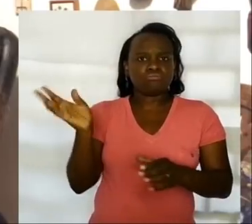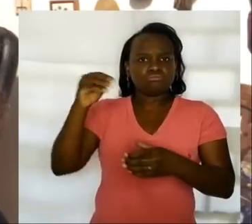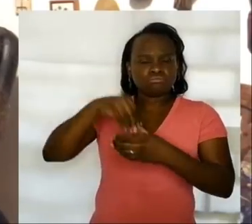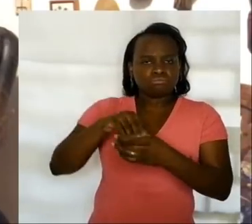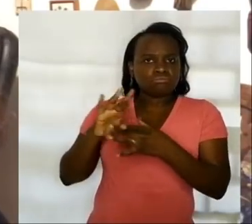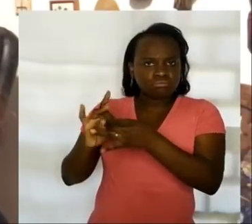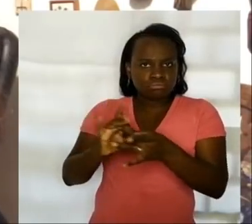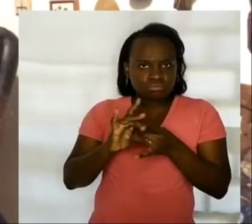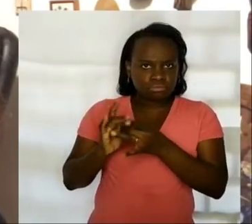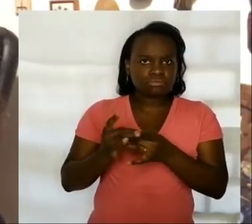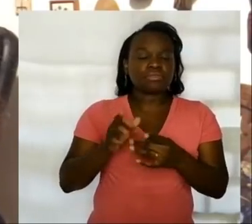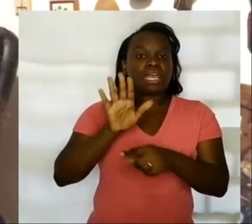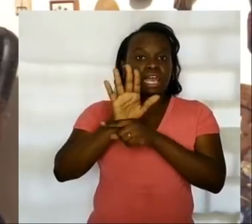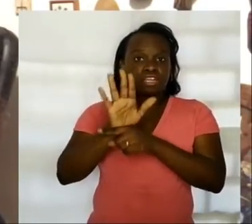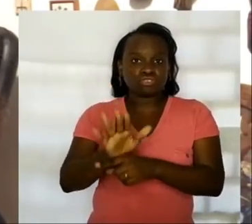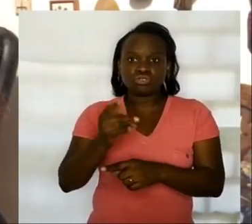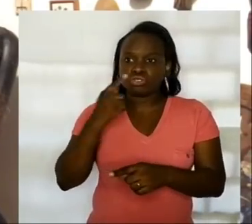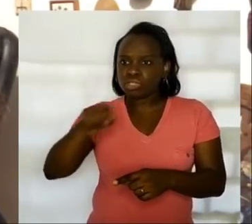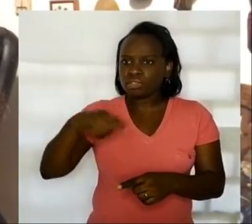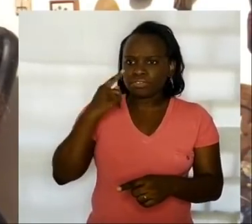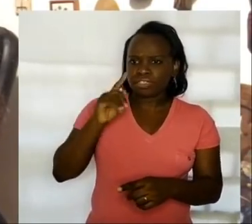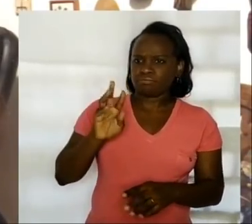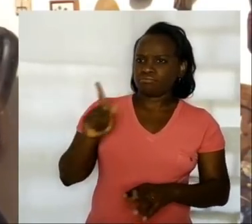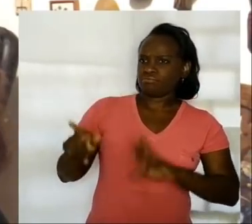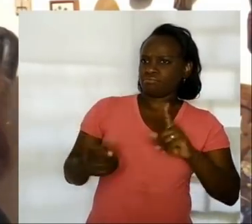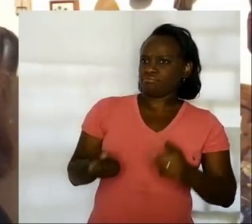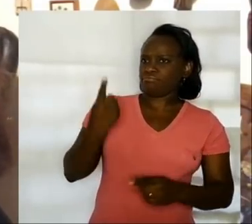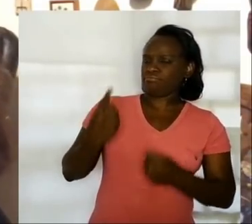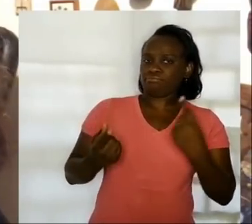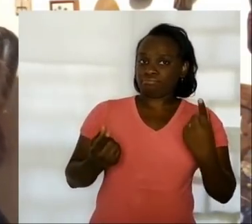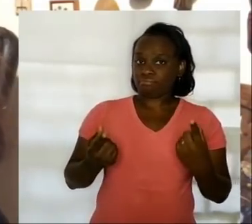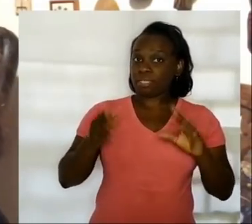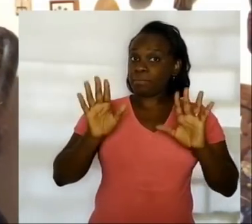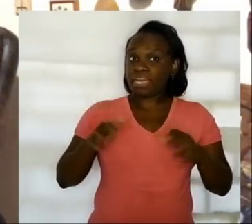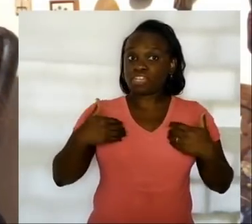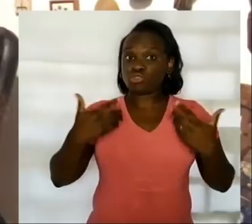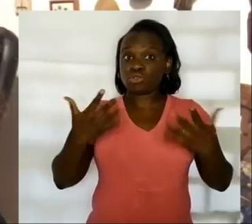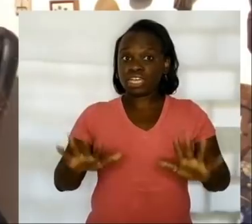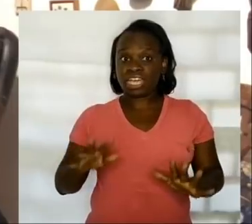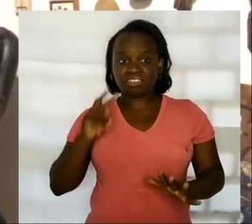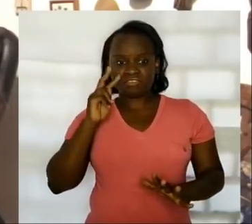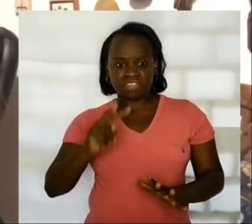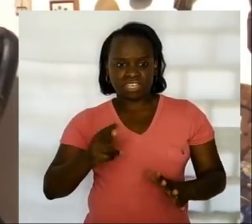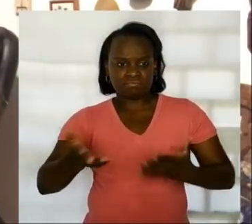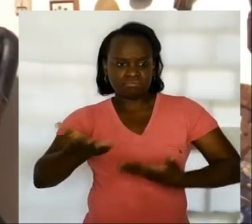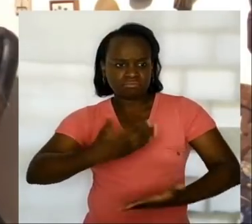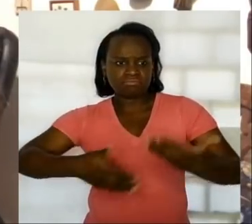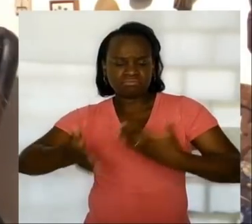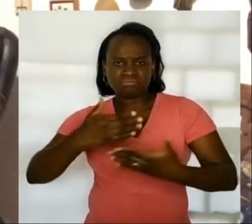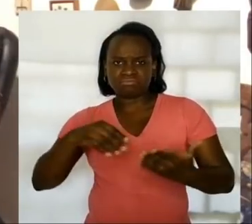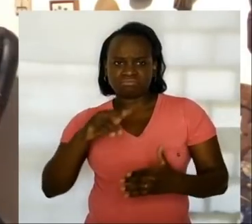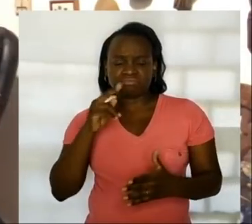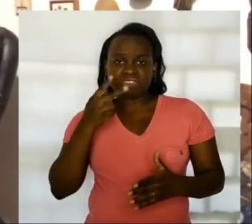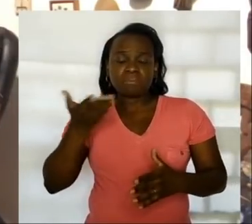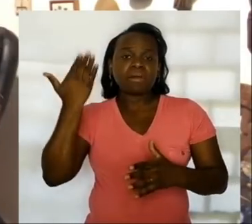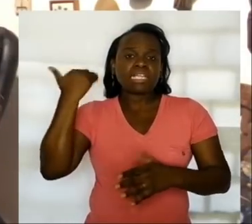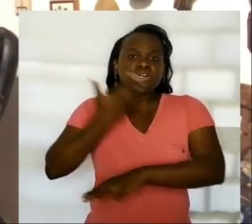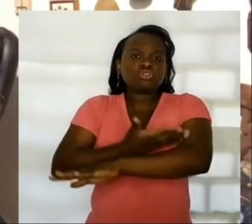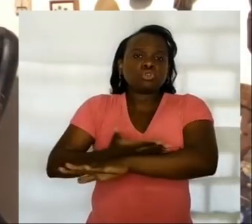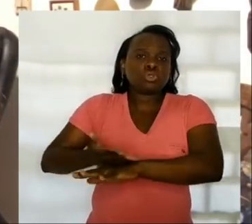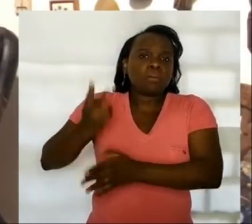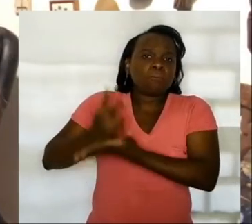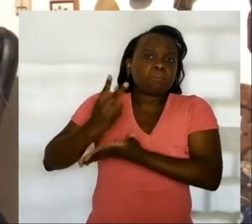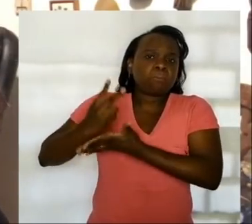que eu valorizo demais essa inserção como forma mesma de estranhar nossas crenças. Mas também não quero olhar para tal